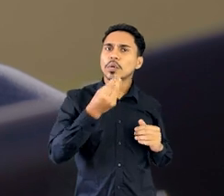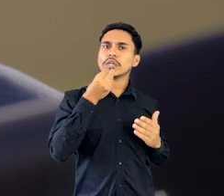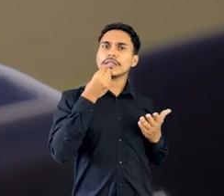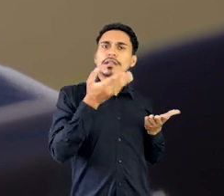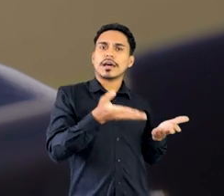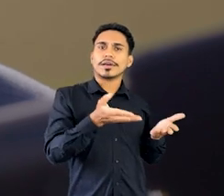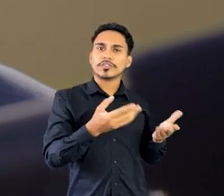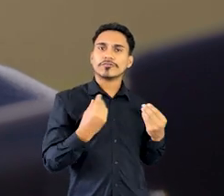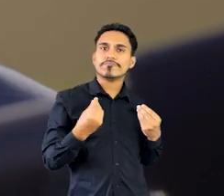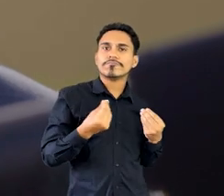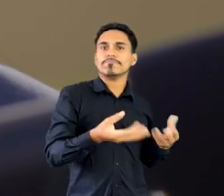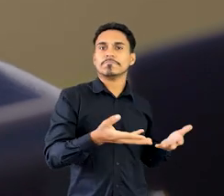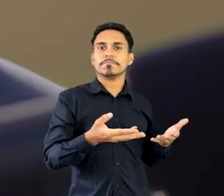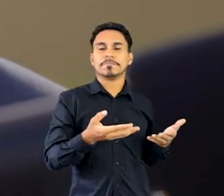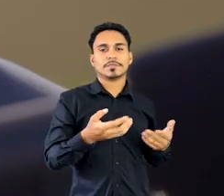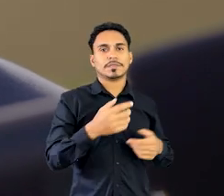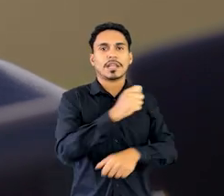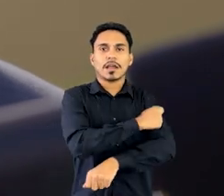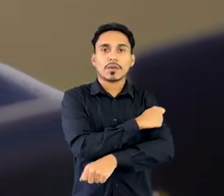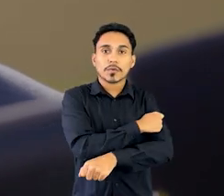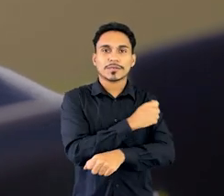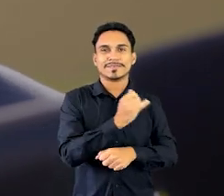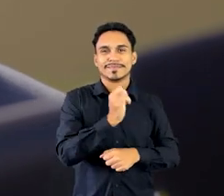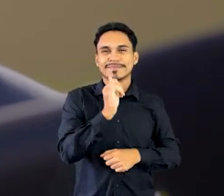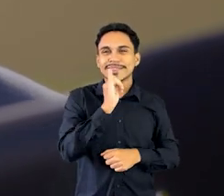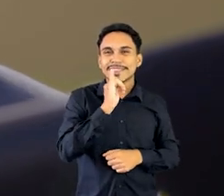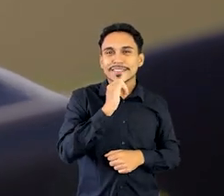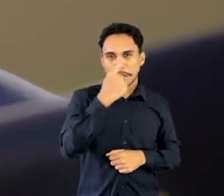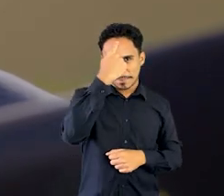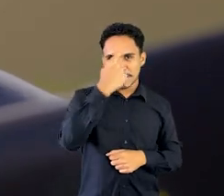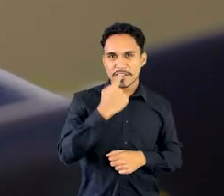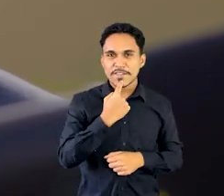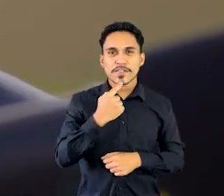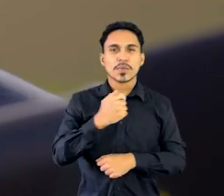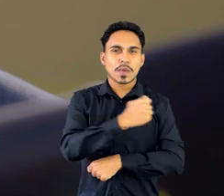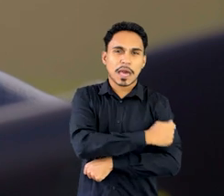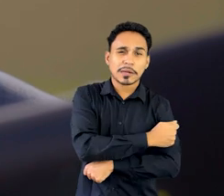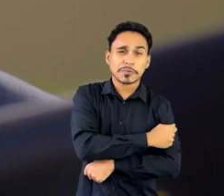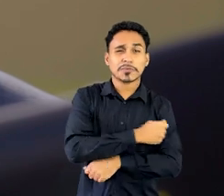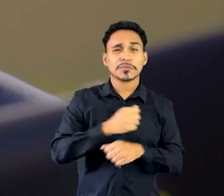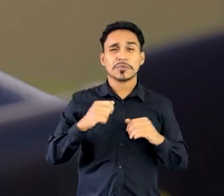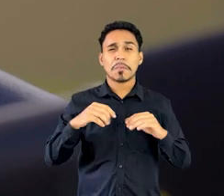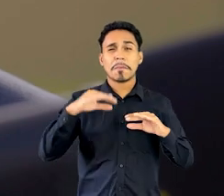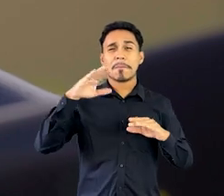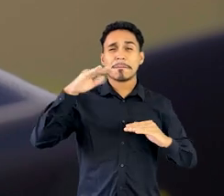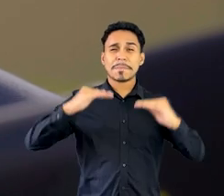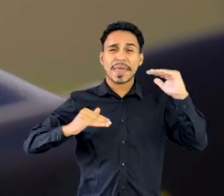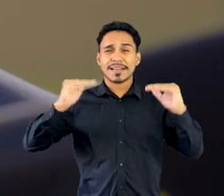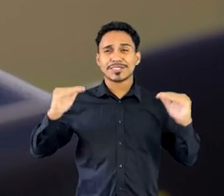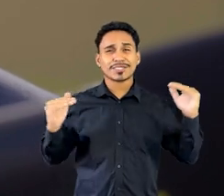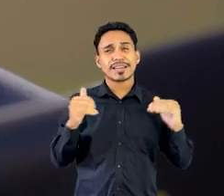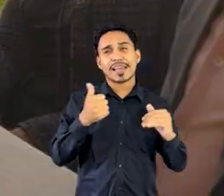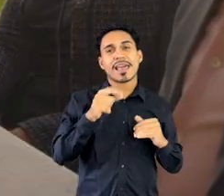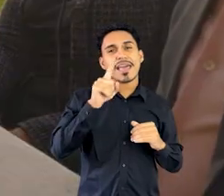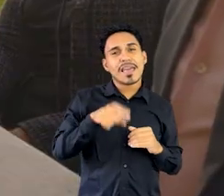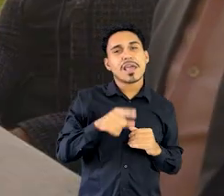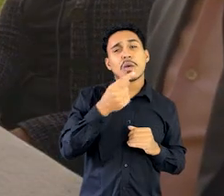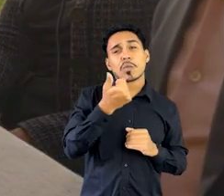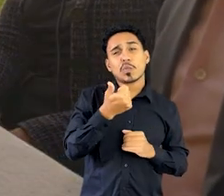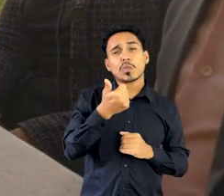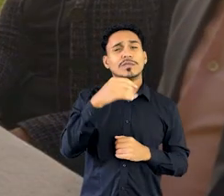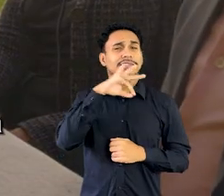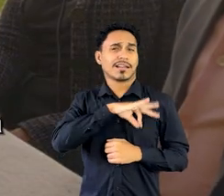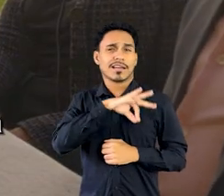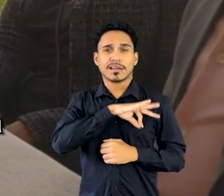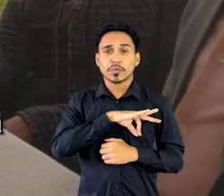mesmas oportunidades e ten a chance Sim e sobretudo um aluno do perfil nosso que é um aluno que recebe média per capita um salário e meio de